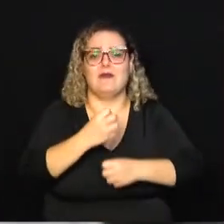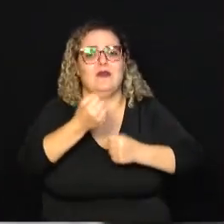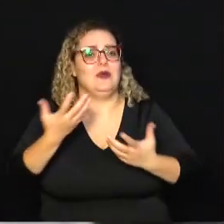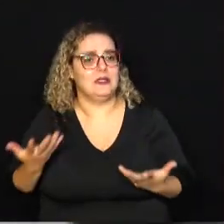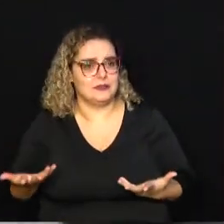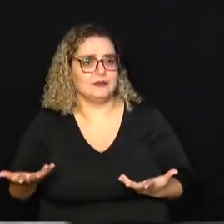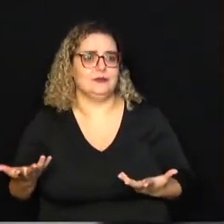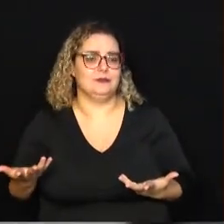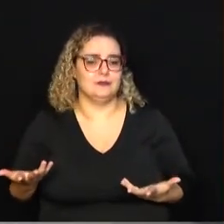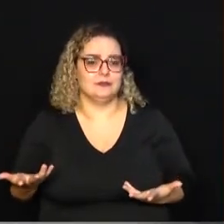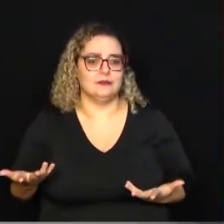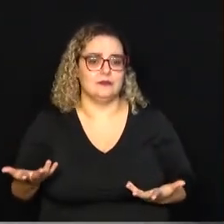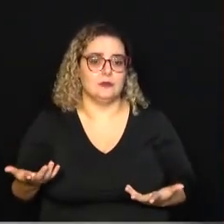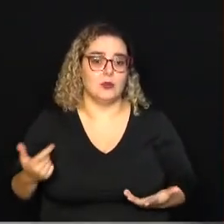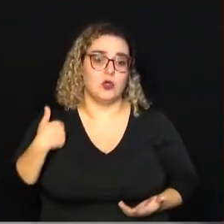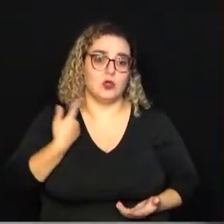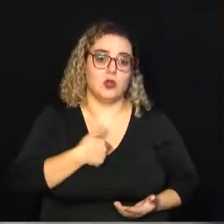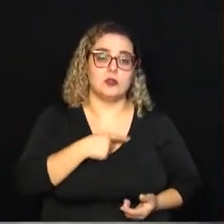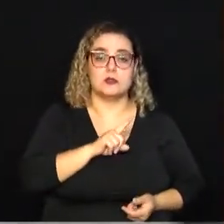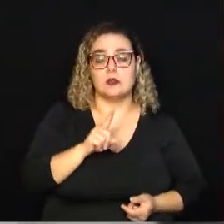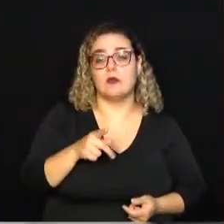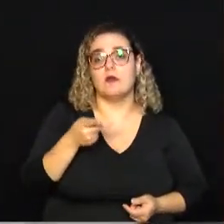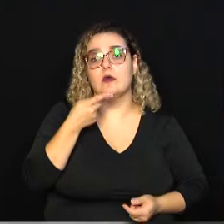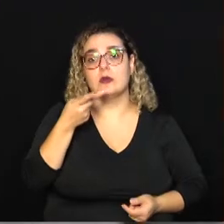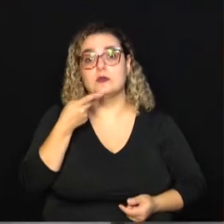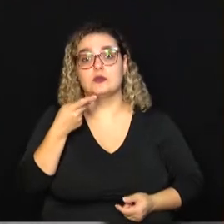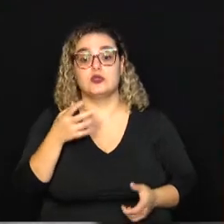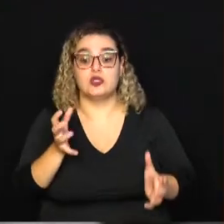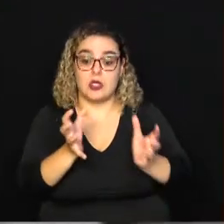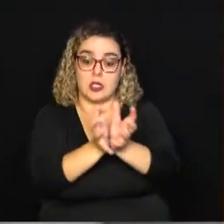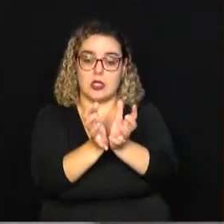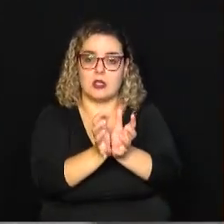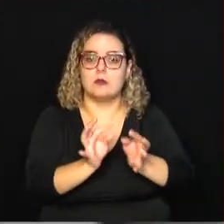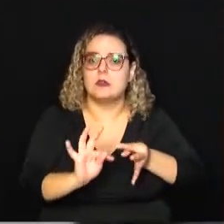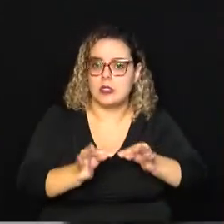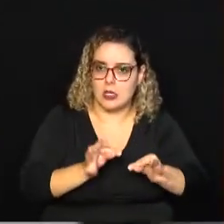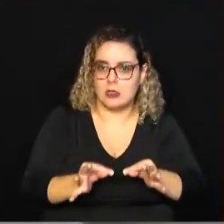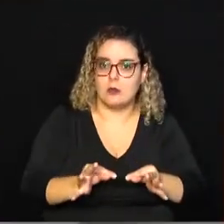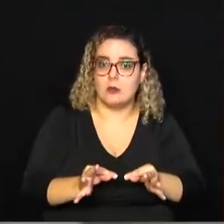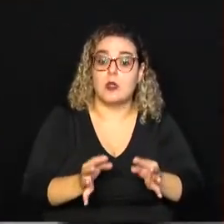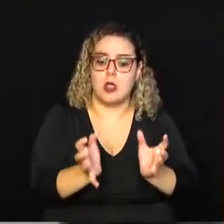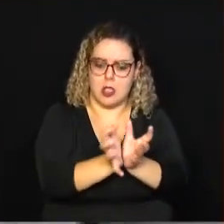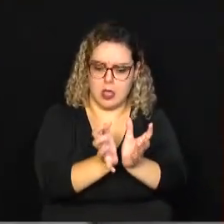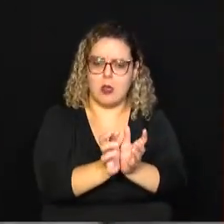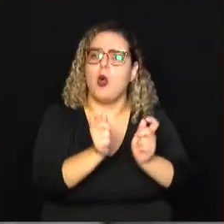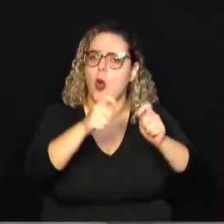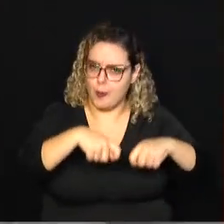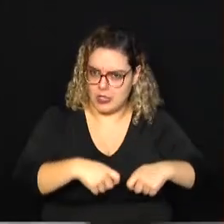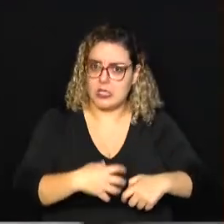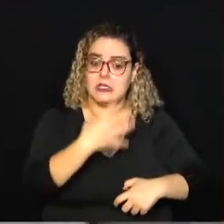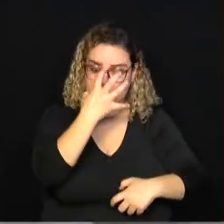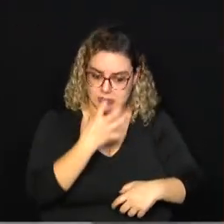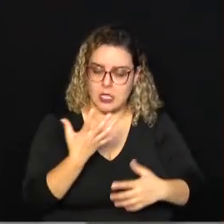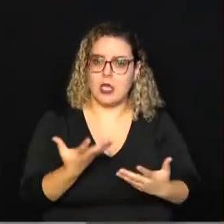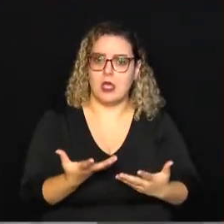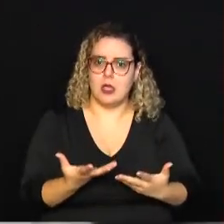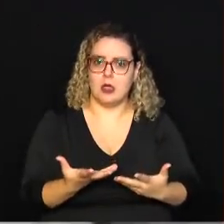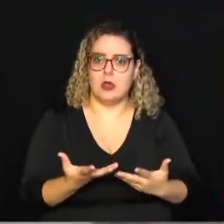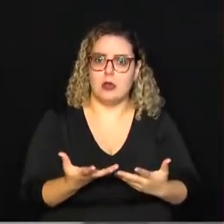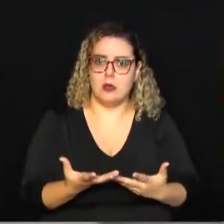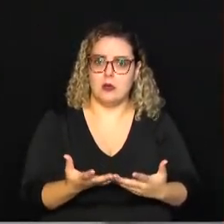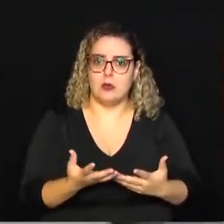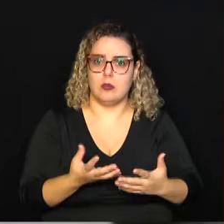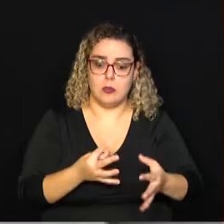não precisa, né? Não estamos falando aqui das equipes técnicas que estão cuidando disso, que são equipes muito sérias, muito competentes, muito